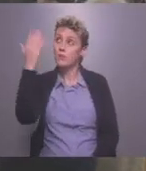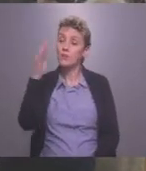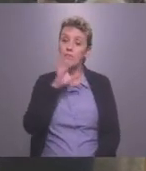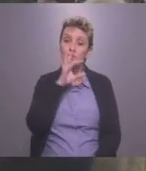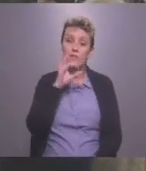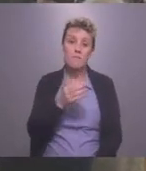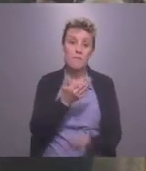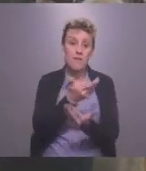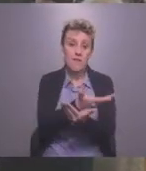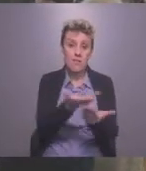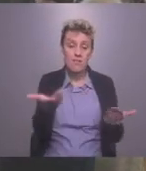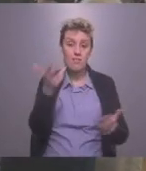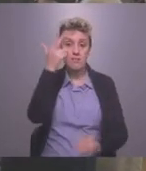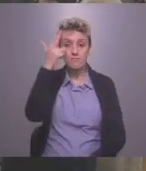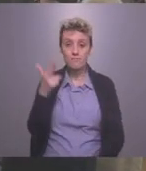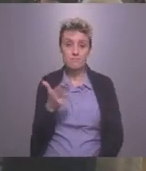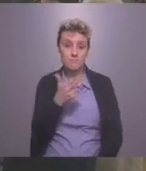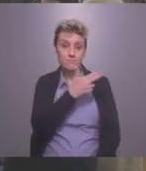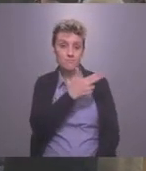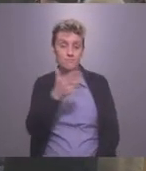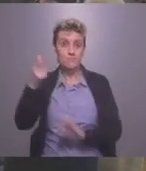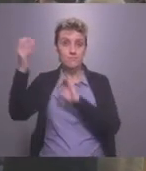Abençoai, Senhor.